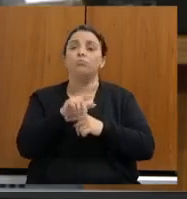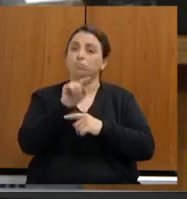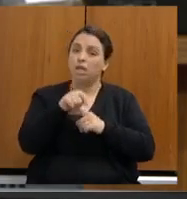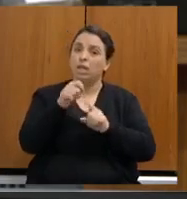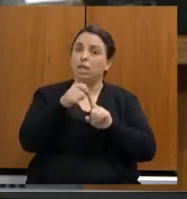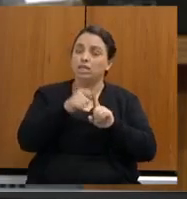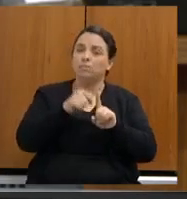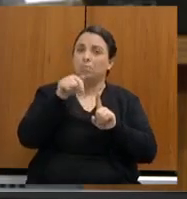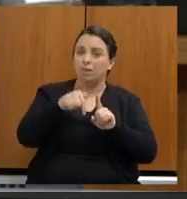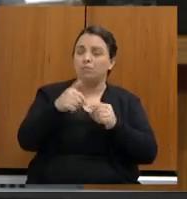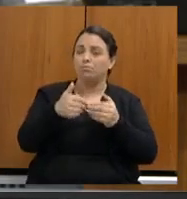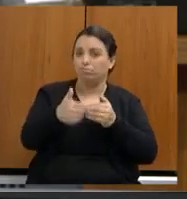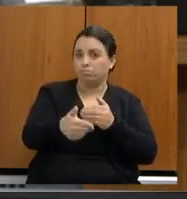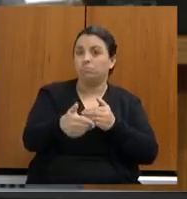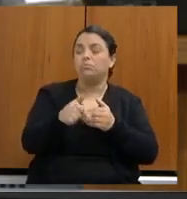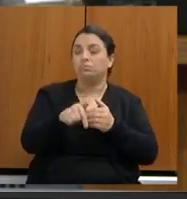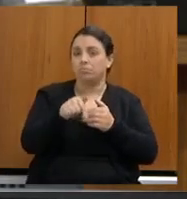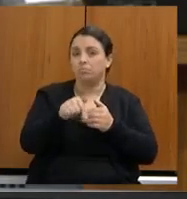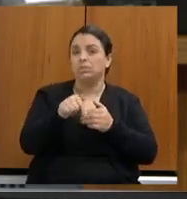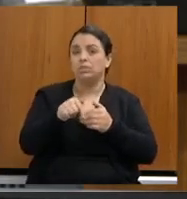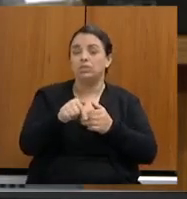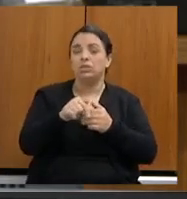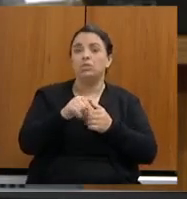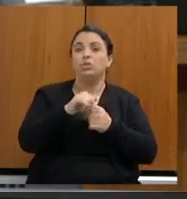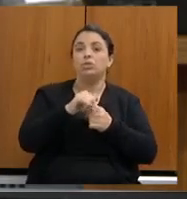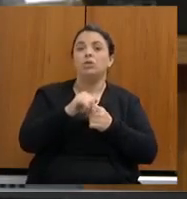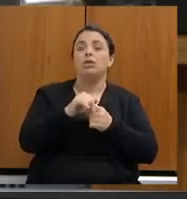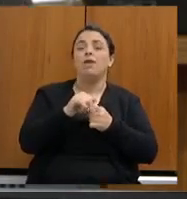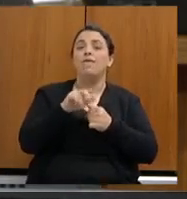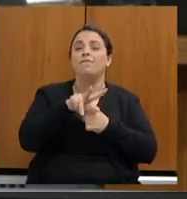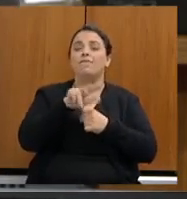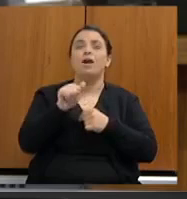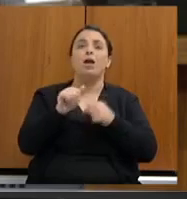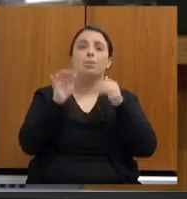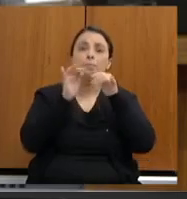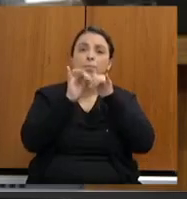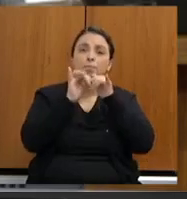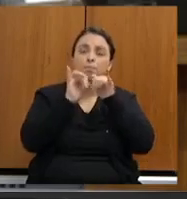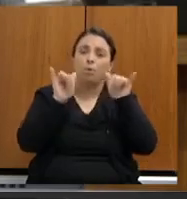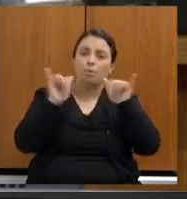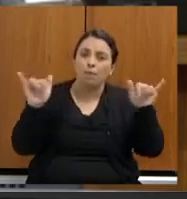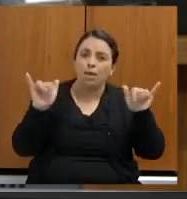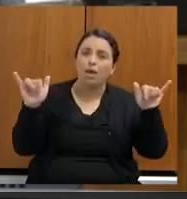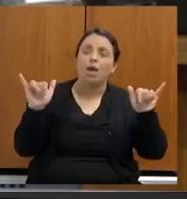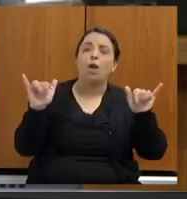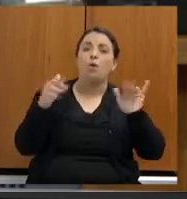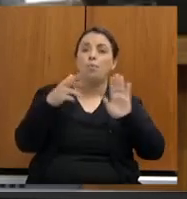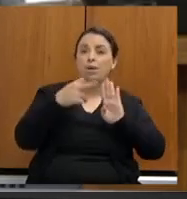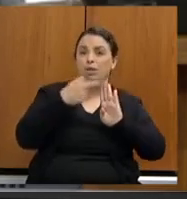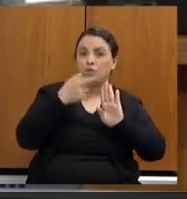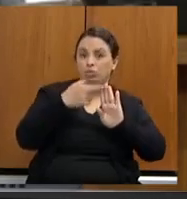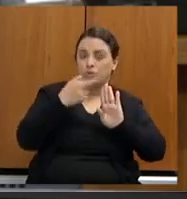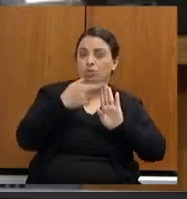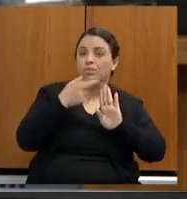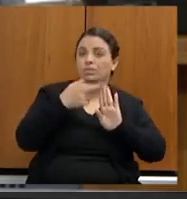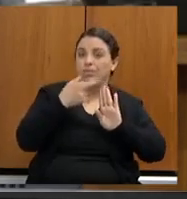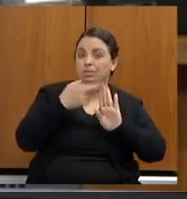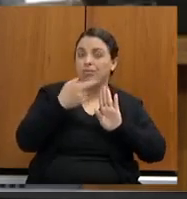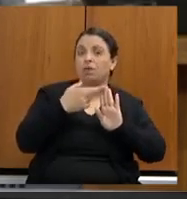pode passar ainda neste mês a gente deve publicar uma resolução da chefia